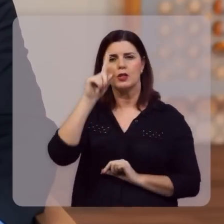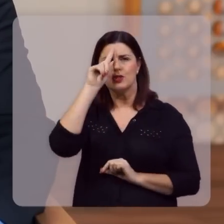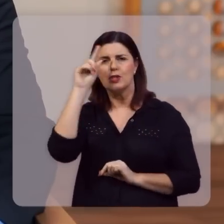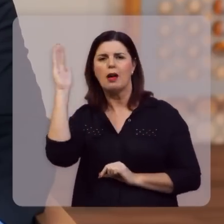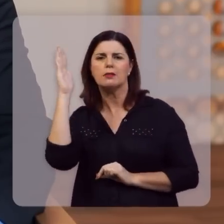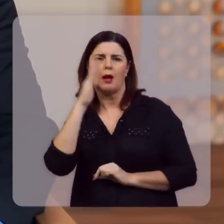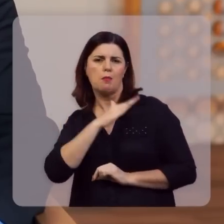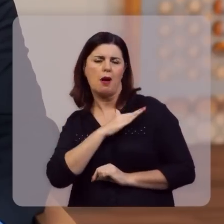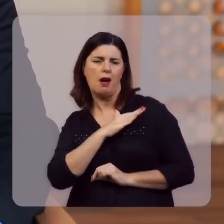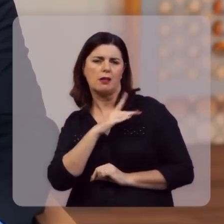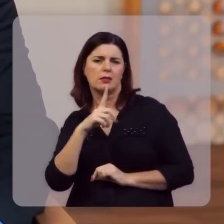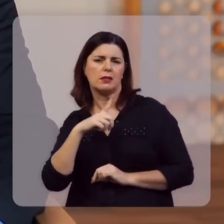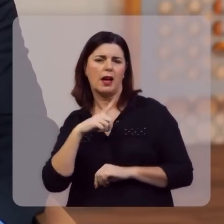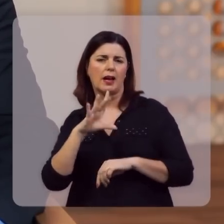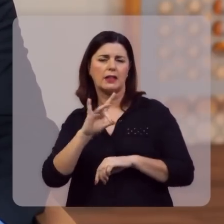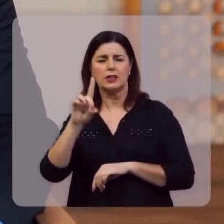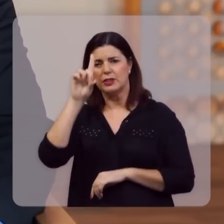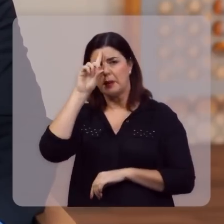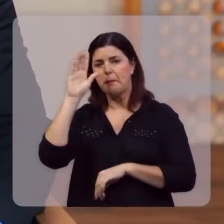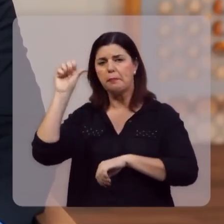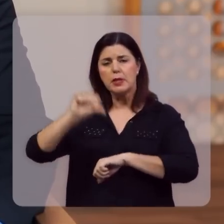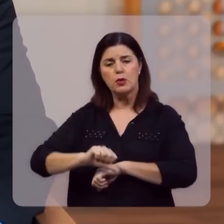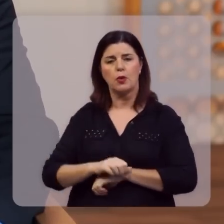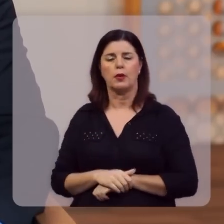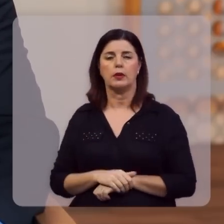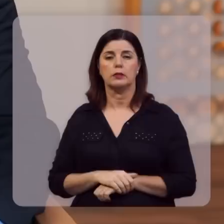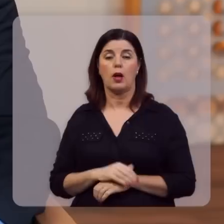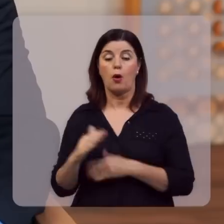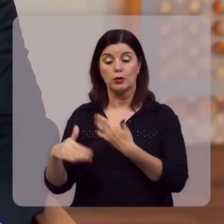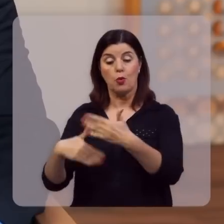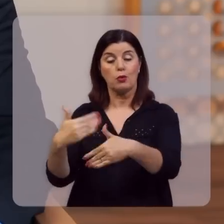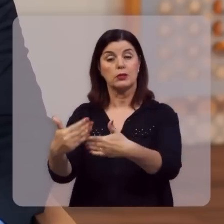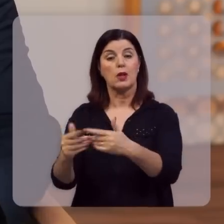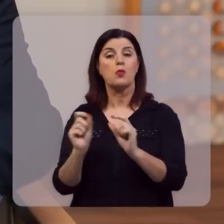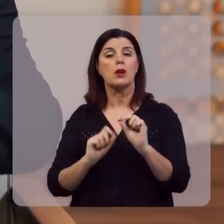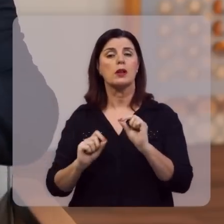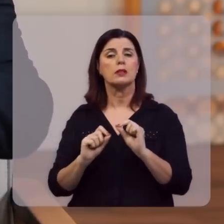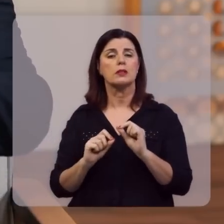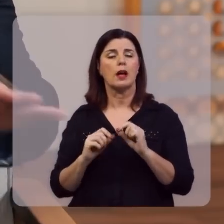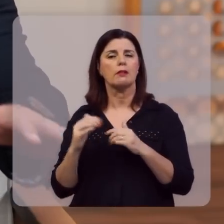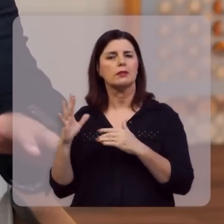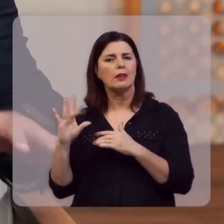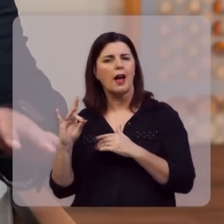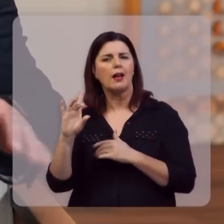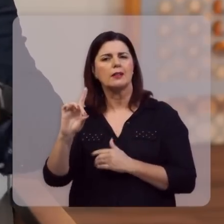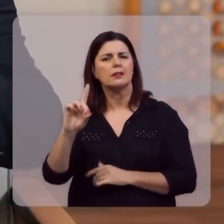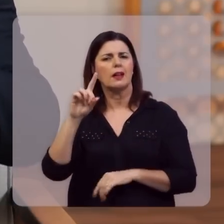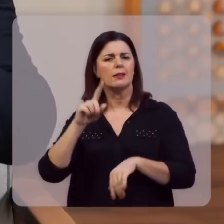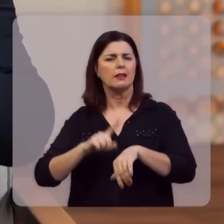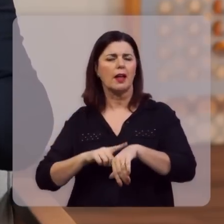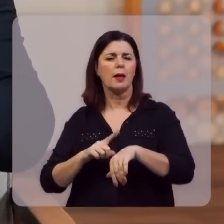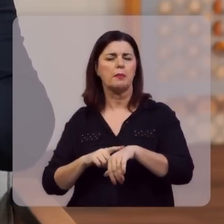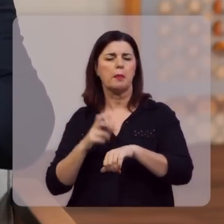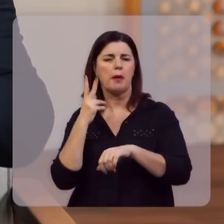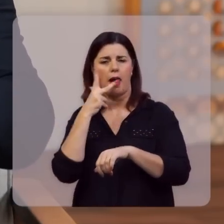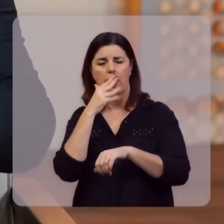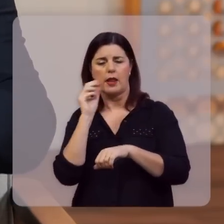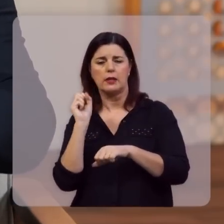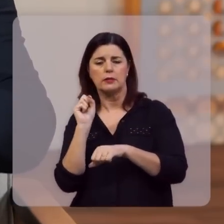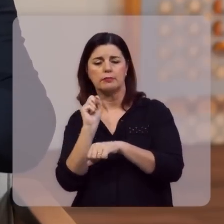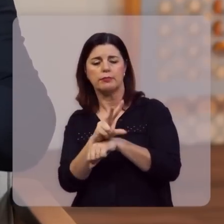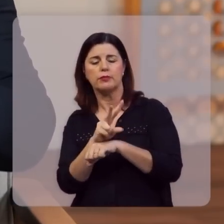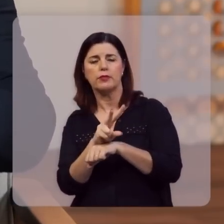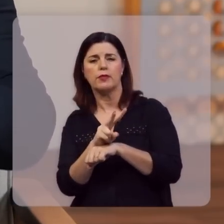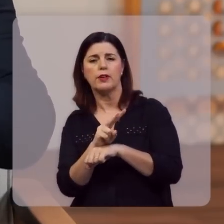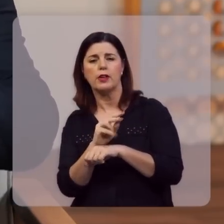são maus e que estão ficando cada vez piores. Então as consequências são sistêmicas. É como um vírus